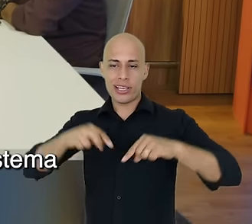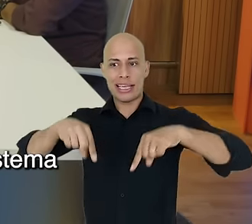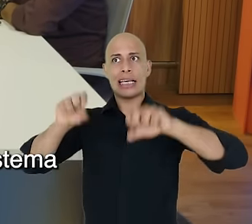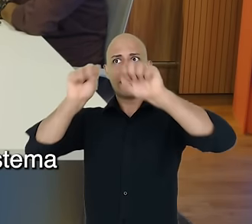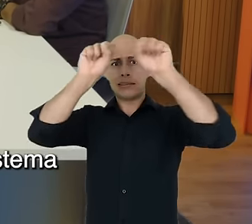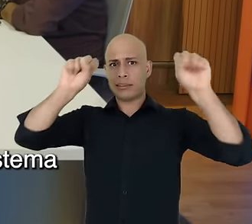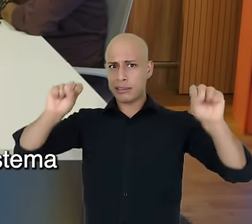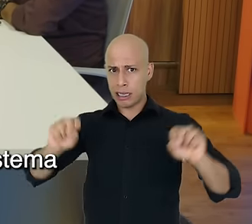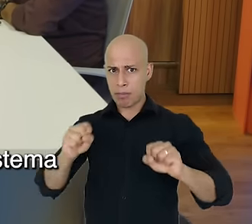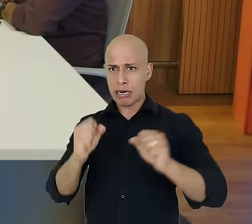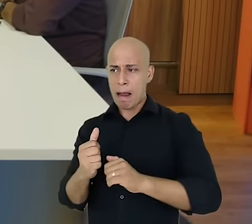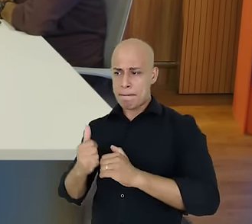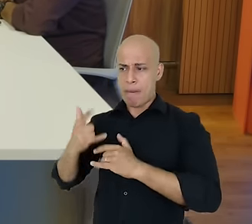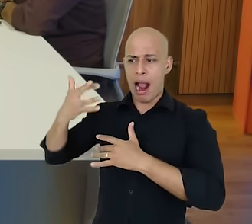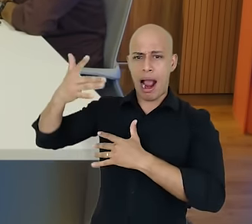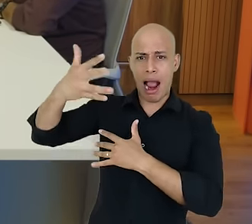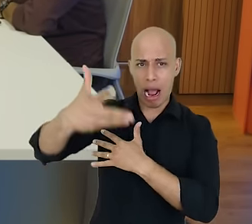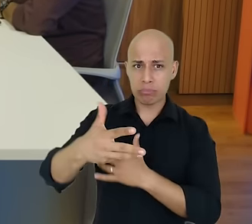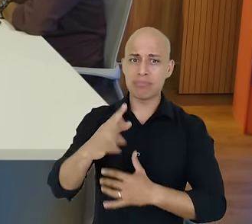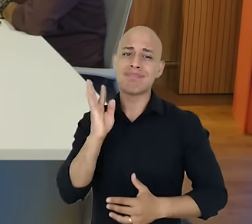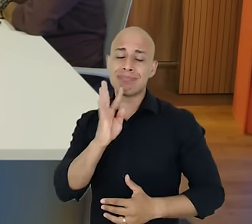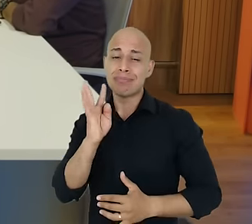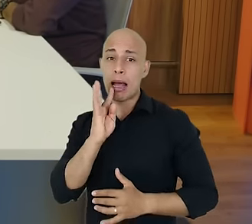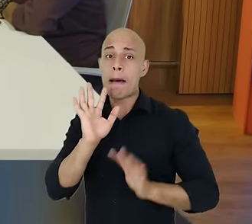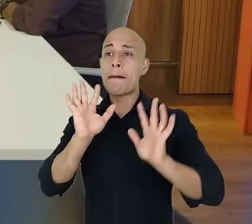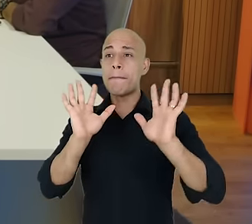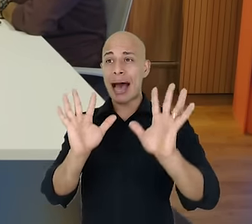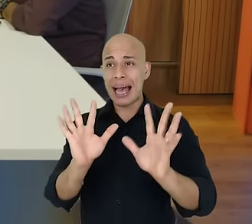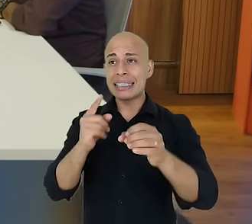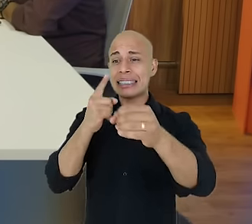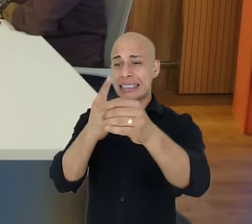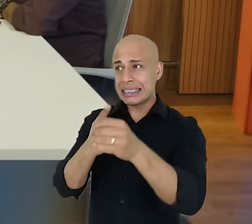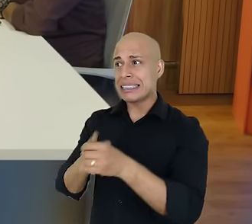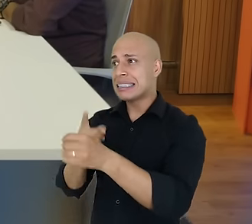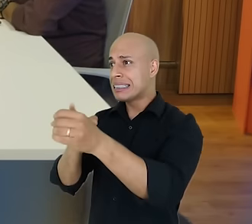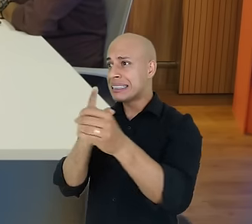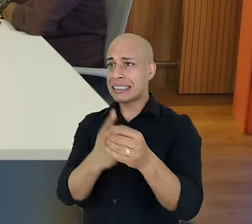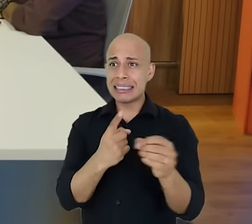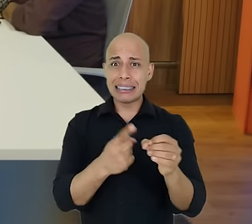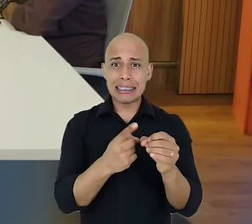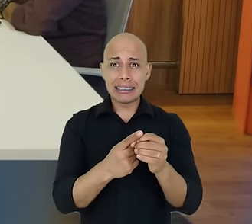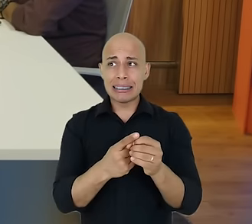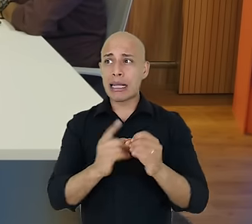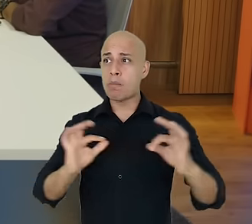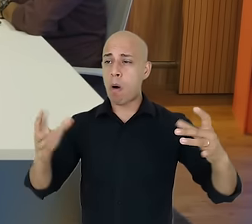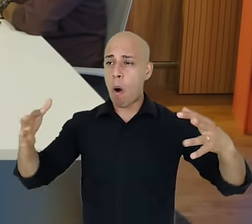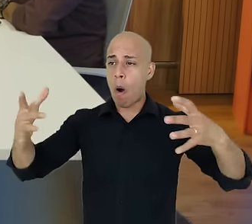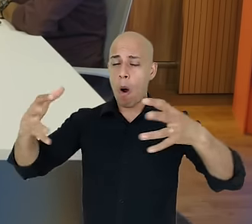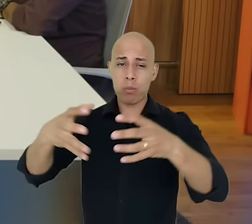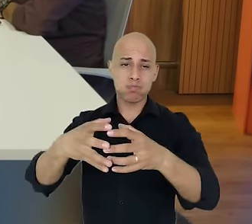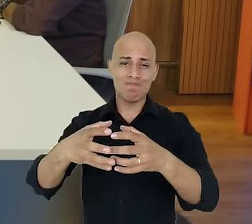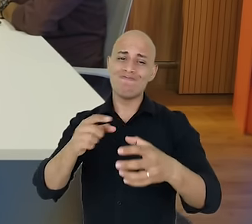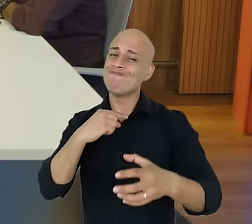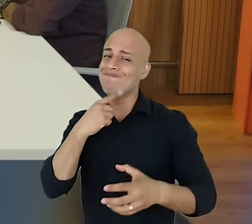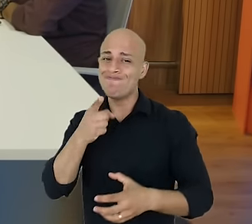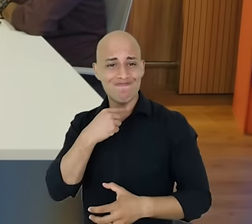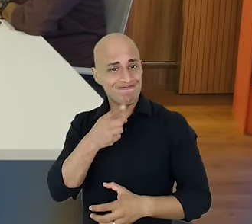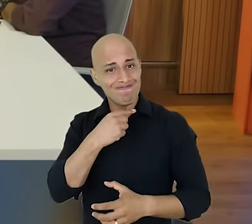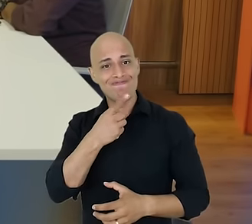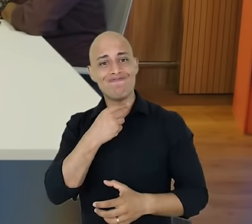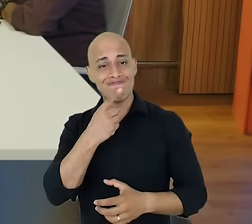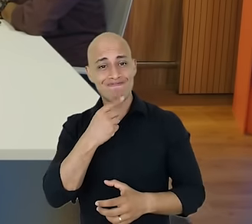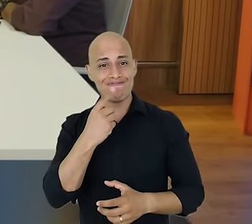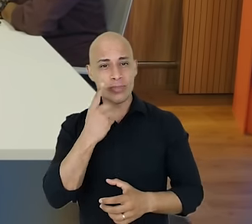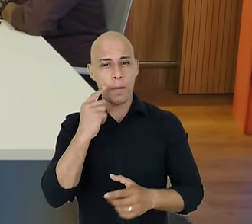eh ele mas ainda assim ele não consegue eh comportar todo mundo né acobertar vamos dizer assim todas